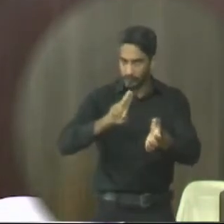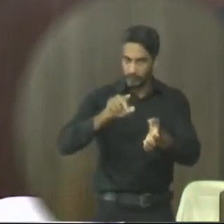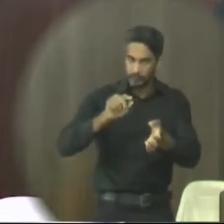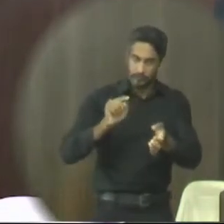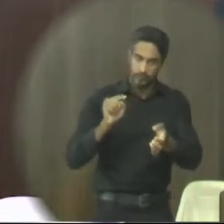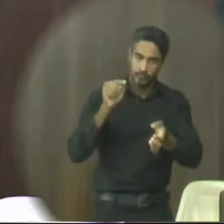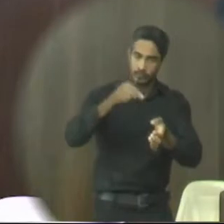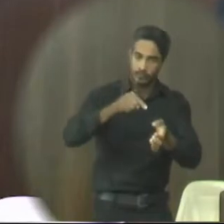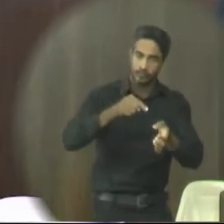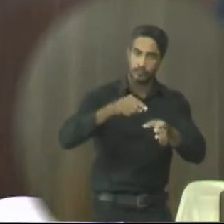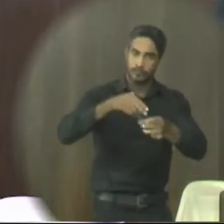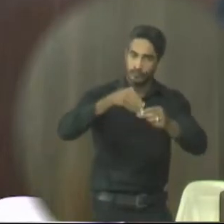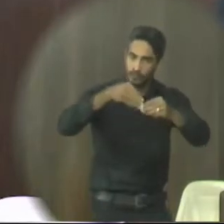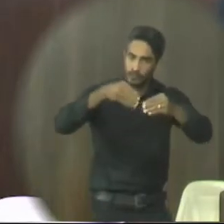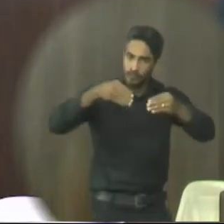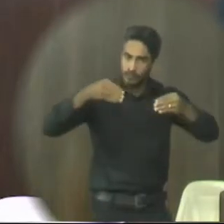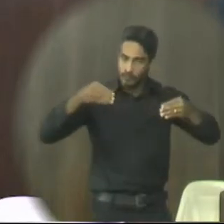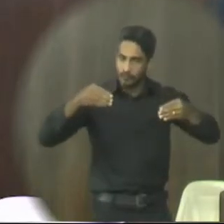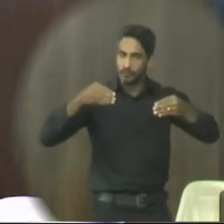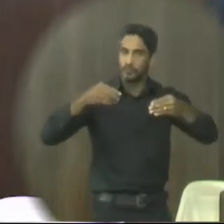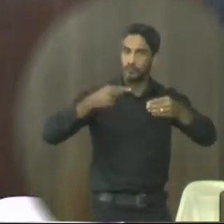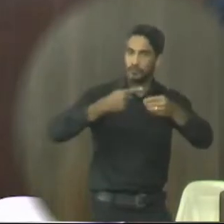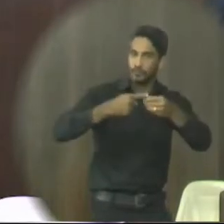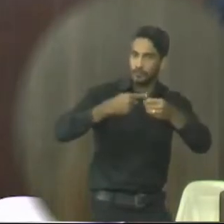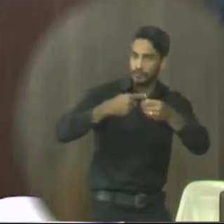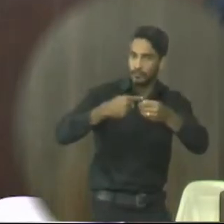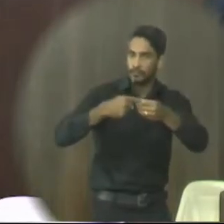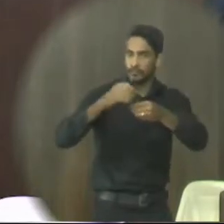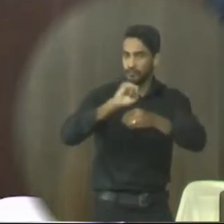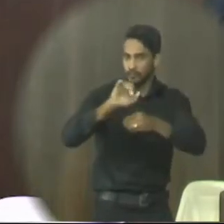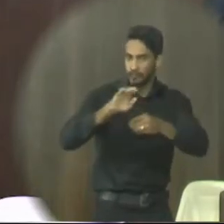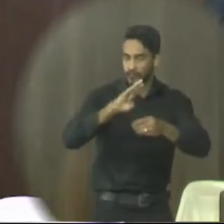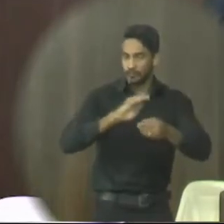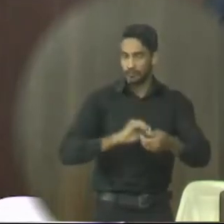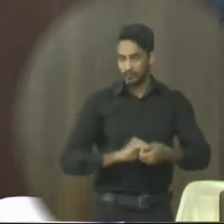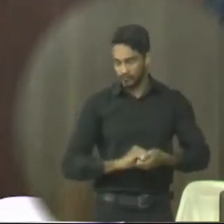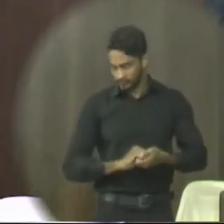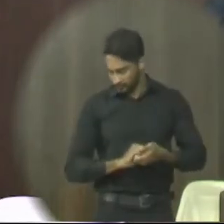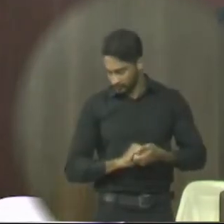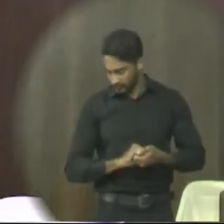nas vias públicas do município de Janaúba e das outras providências.